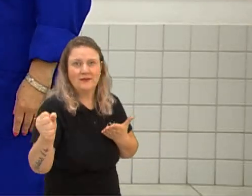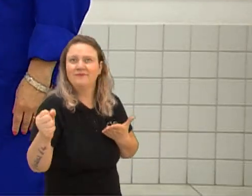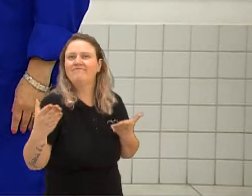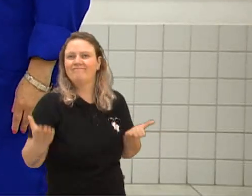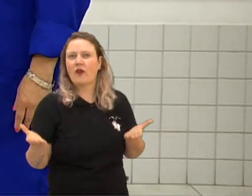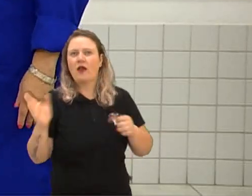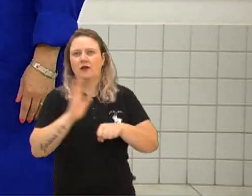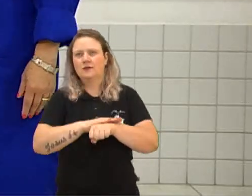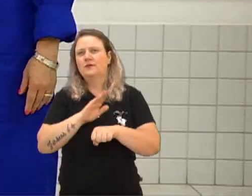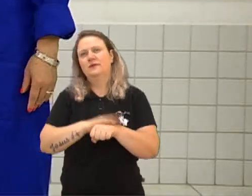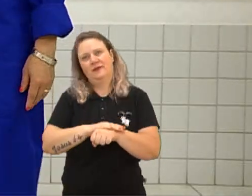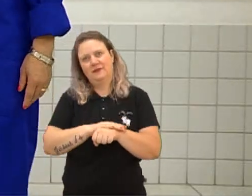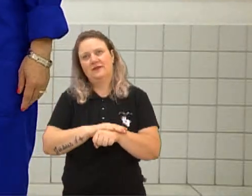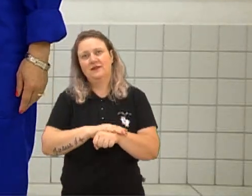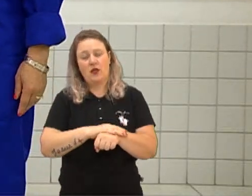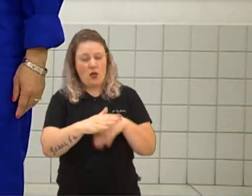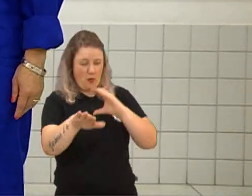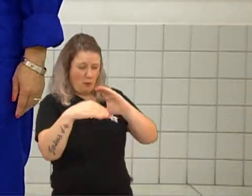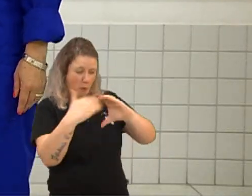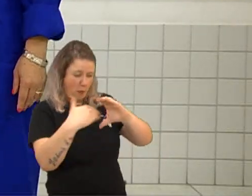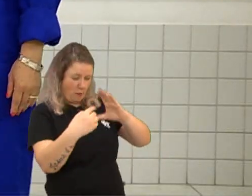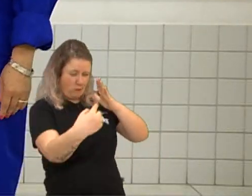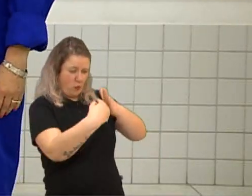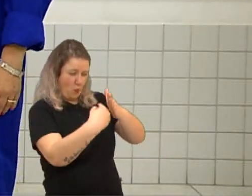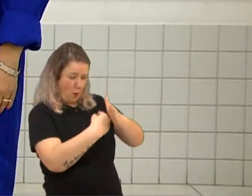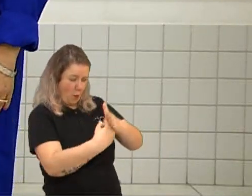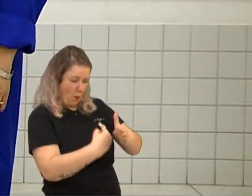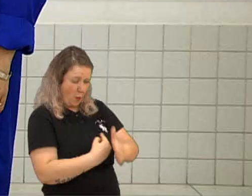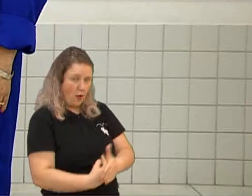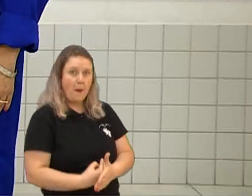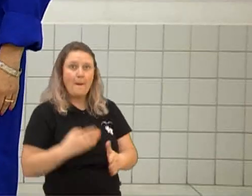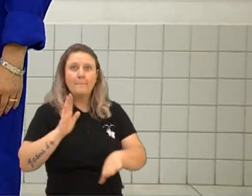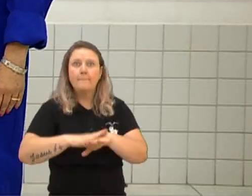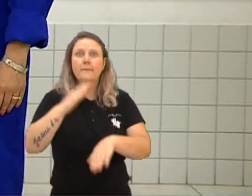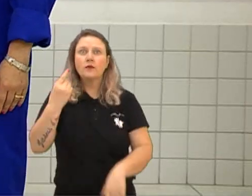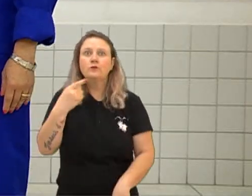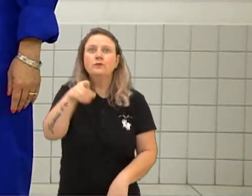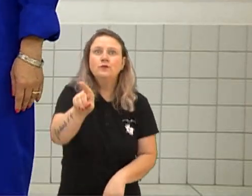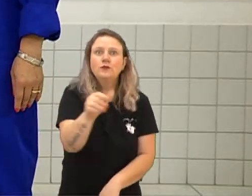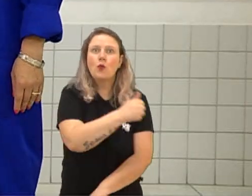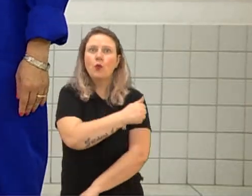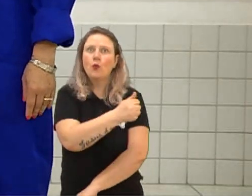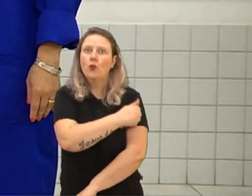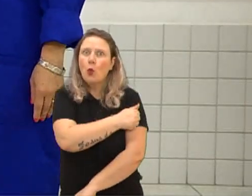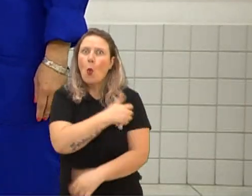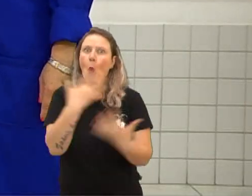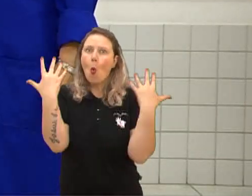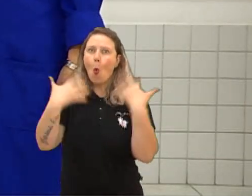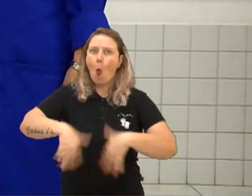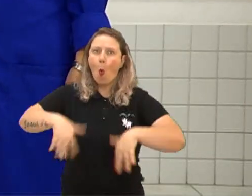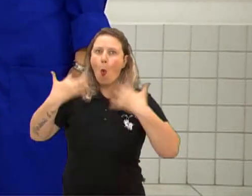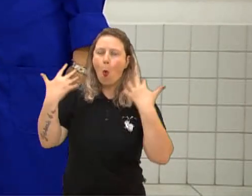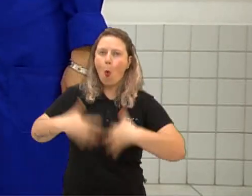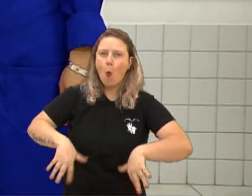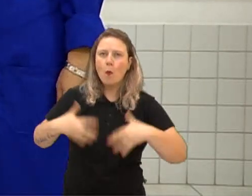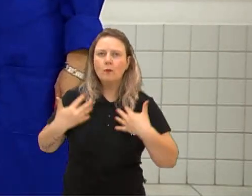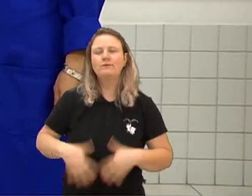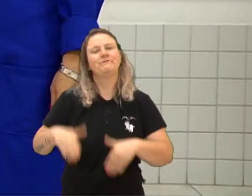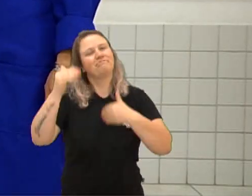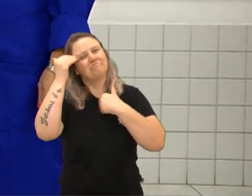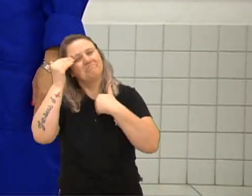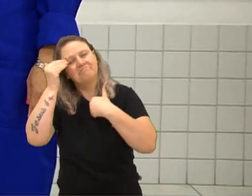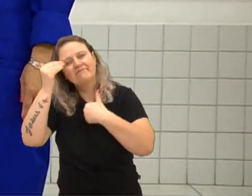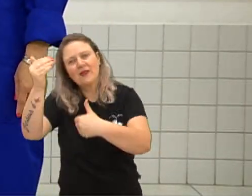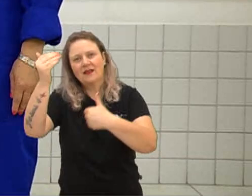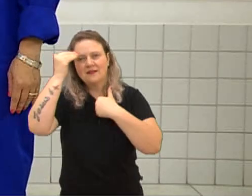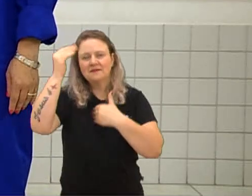dar conta de tantos alunos. Mais de 1000 alunos aqui, professora, conosco aqui. Olha, isso é muito